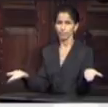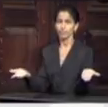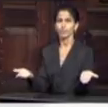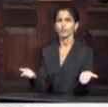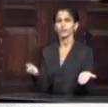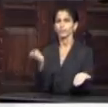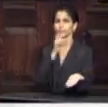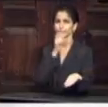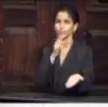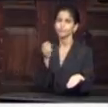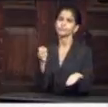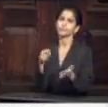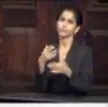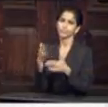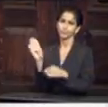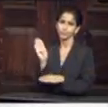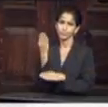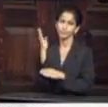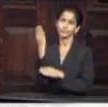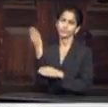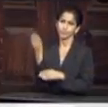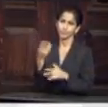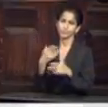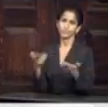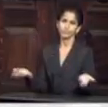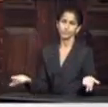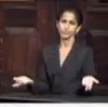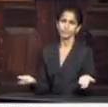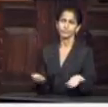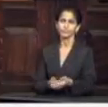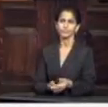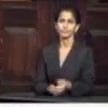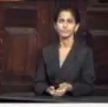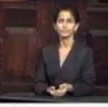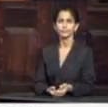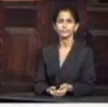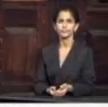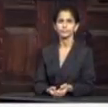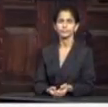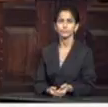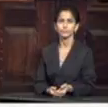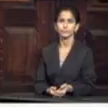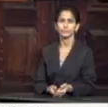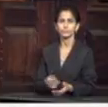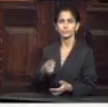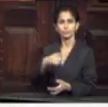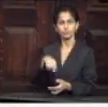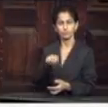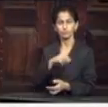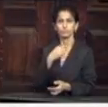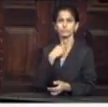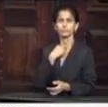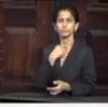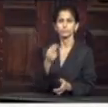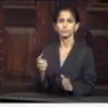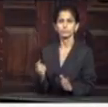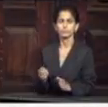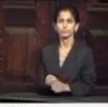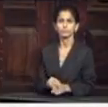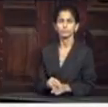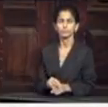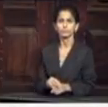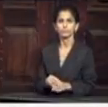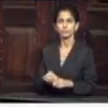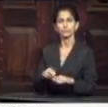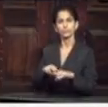uma desfaçatez muito grande, com a qual não podemos conviver. Portanto,